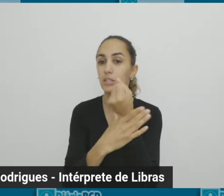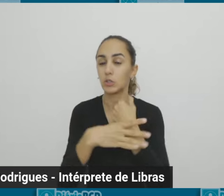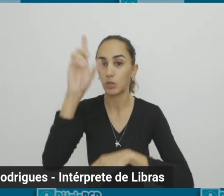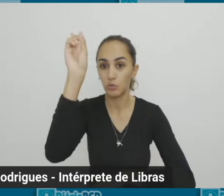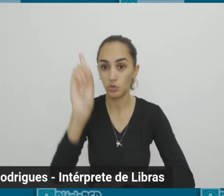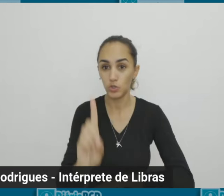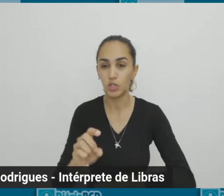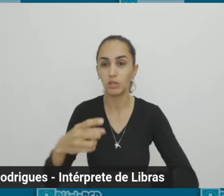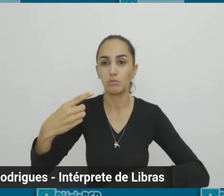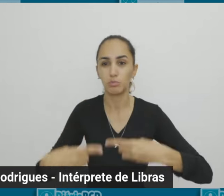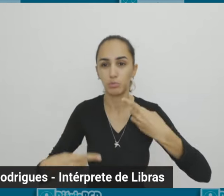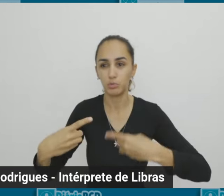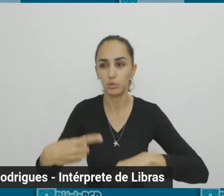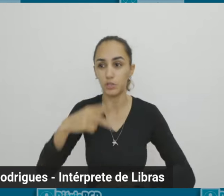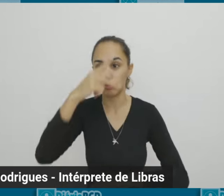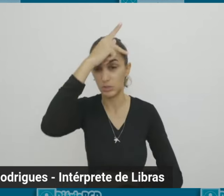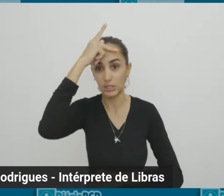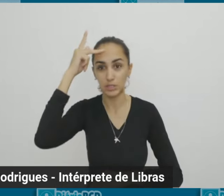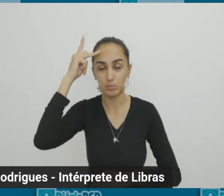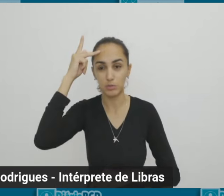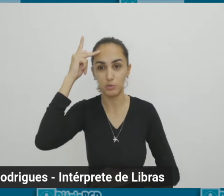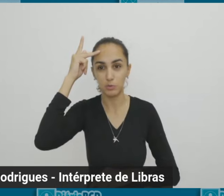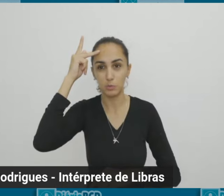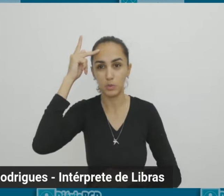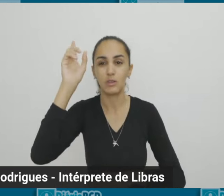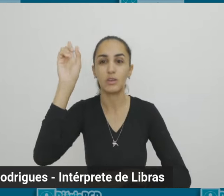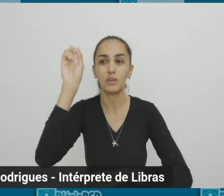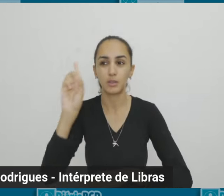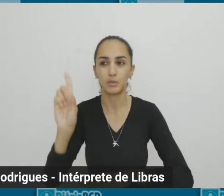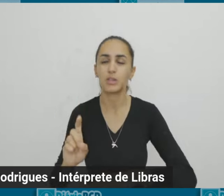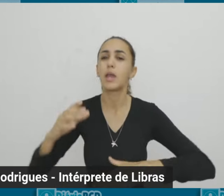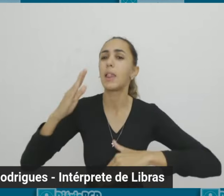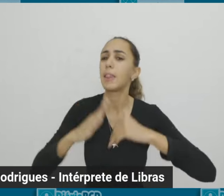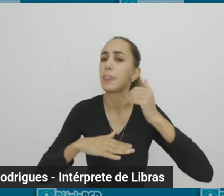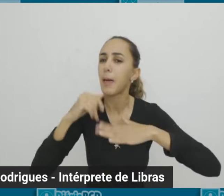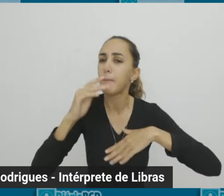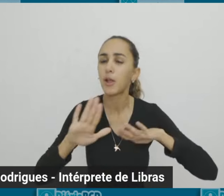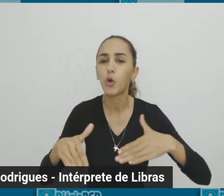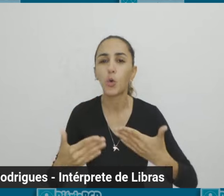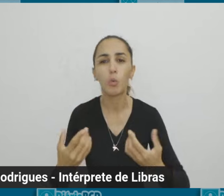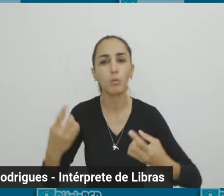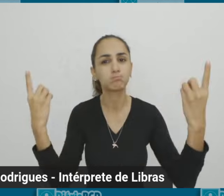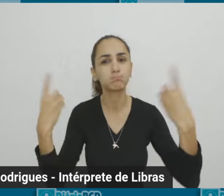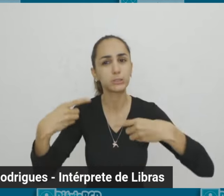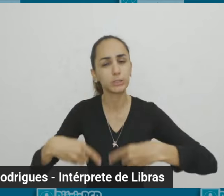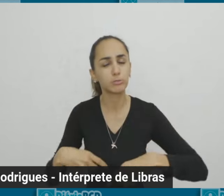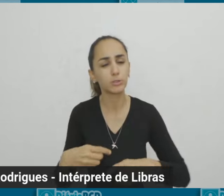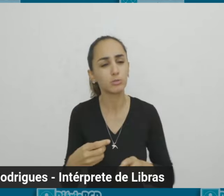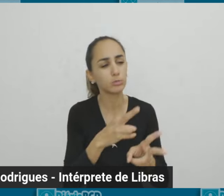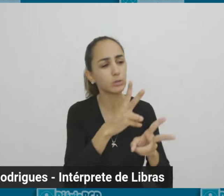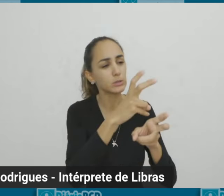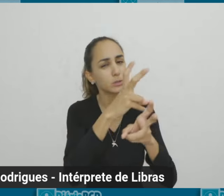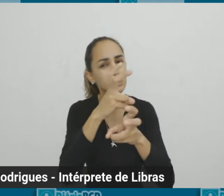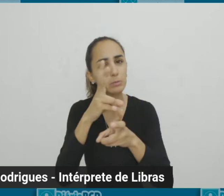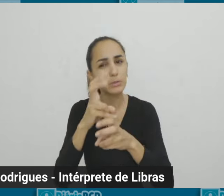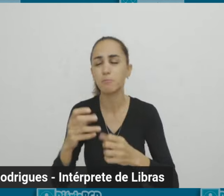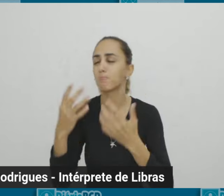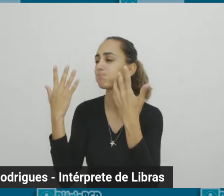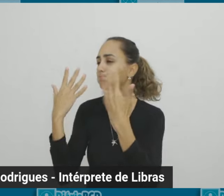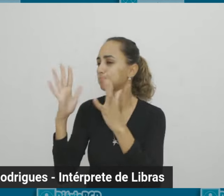pessoas com deficiência. Mas na prática, quais são os desafios e quais são as perspectivas? Parabéns mais uma vez,